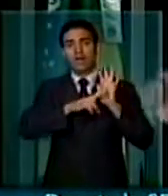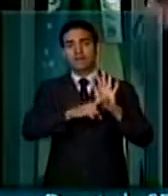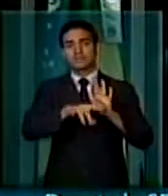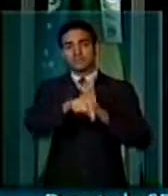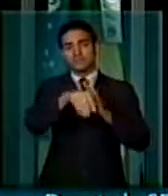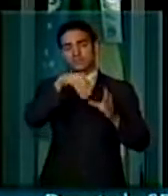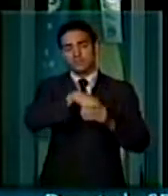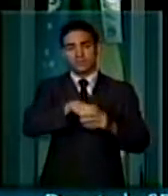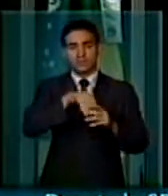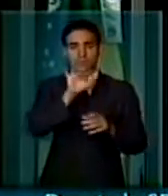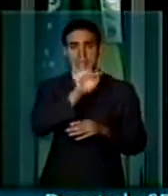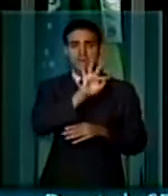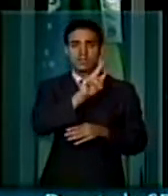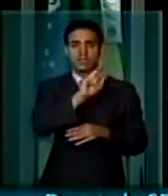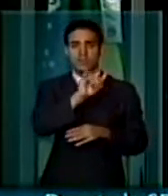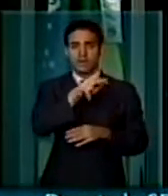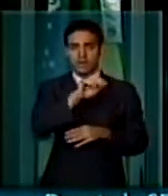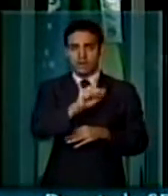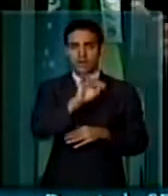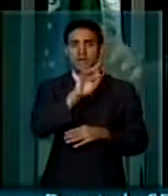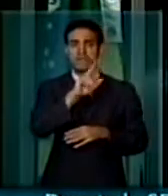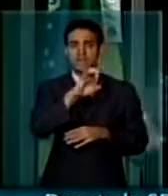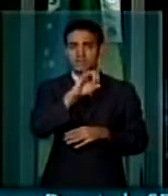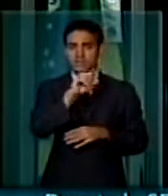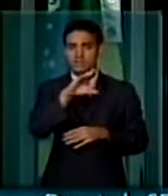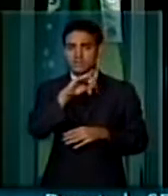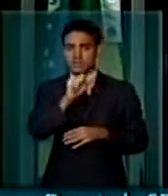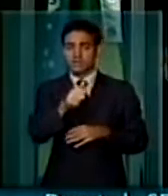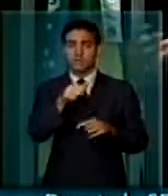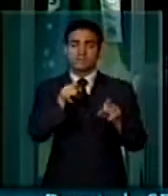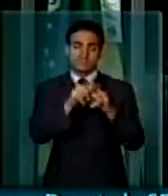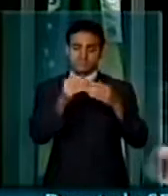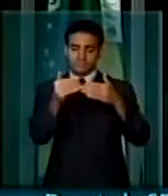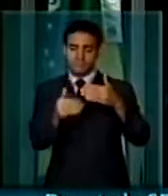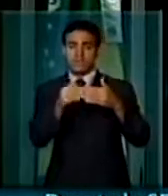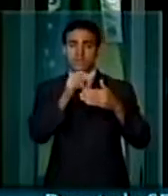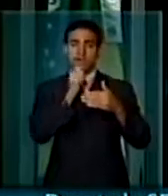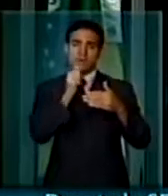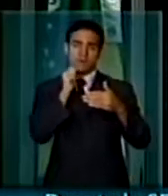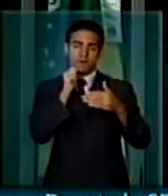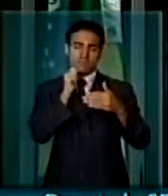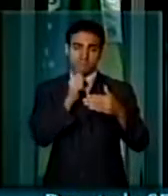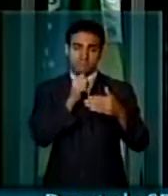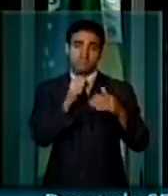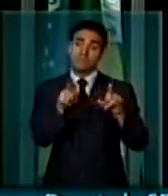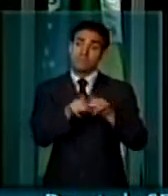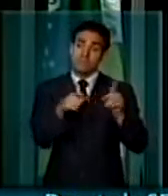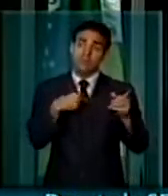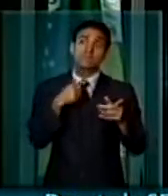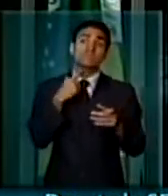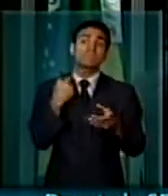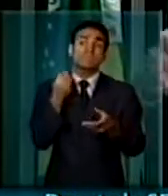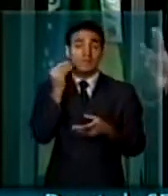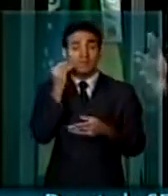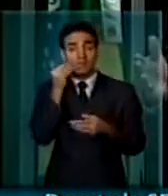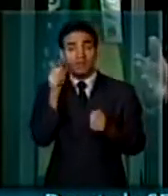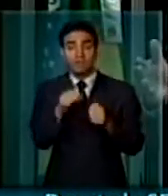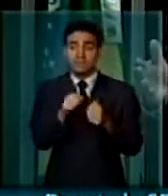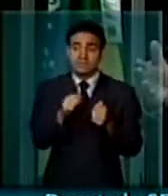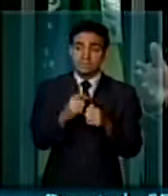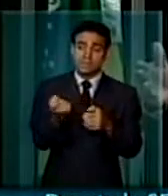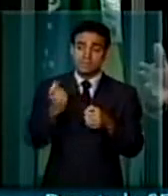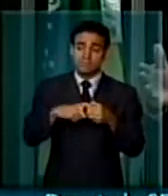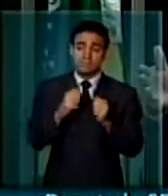Europeia acena favoravelmente para um acordo, para uma espécie de uma associação, de uma parceria mais forte entre